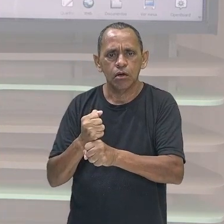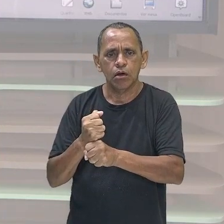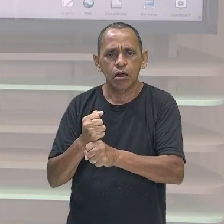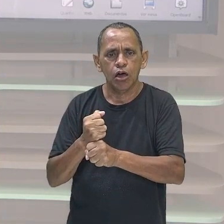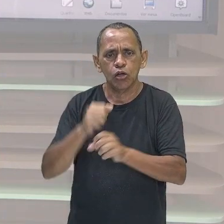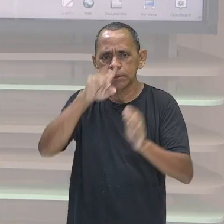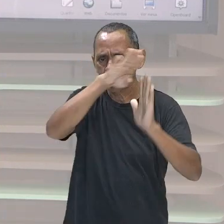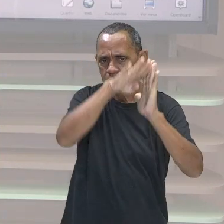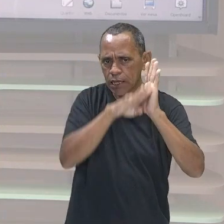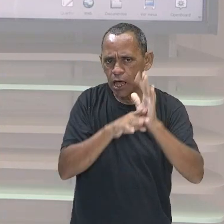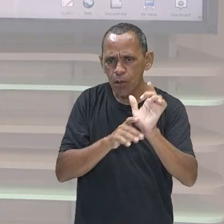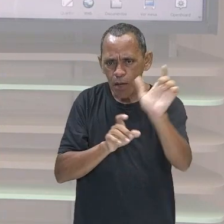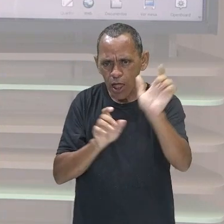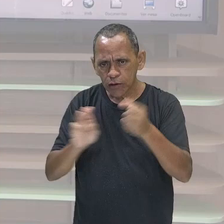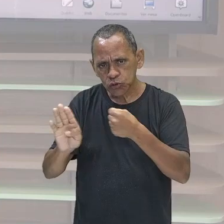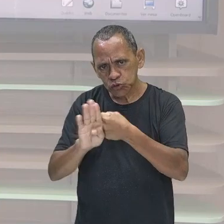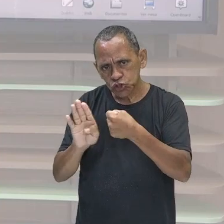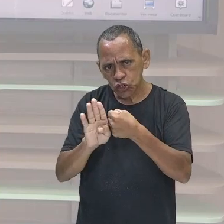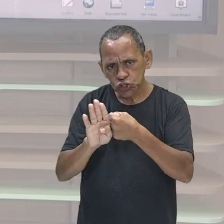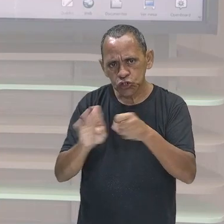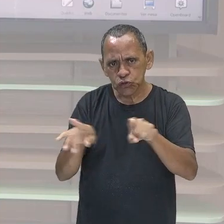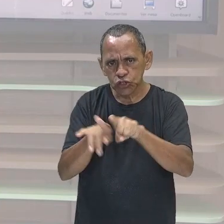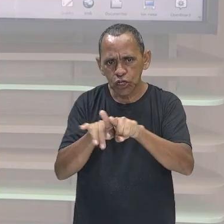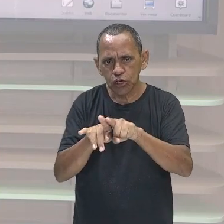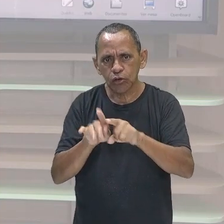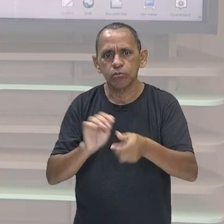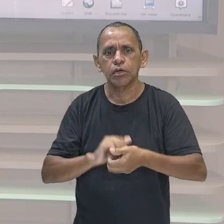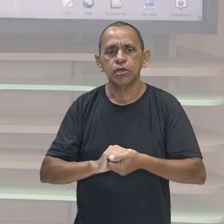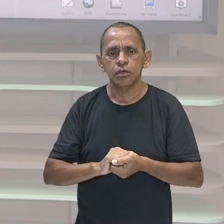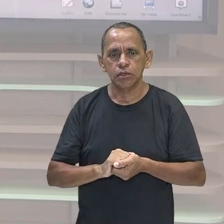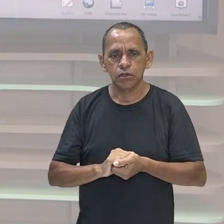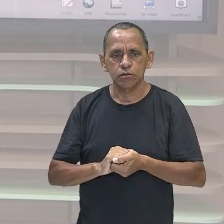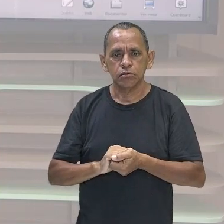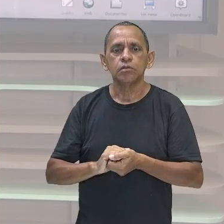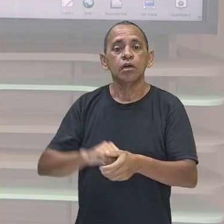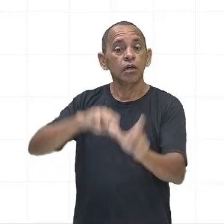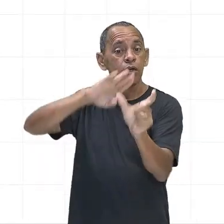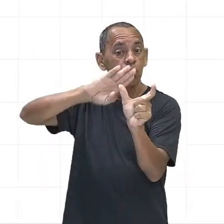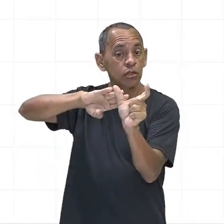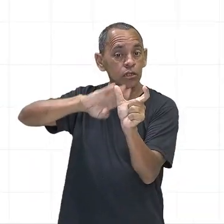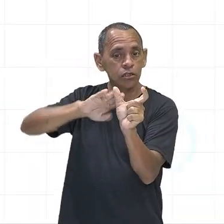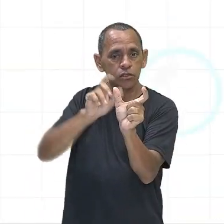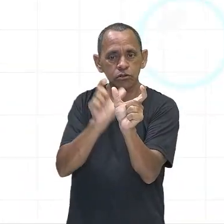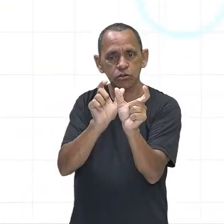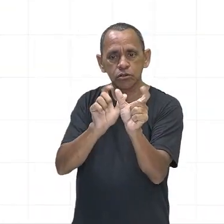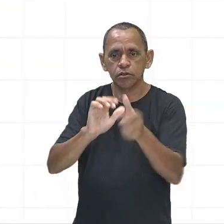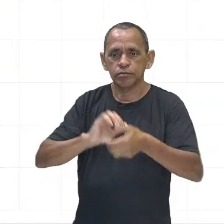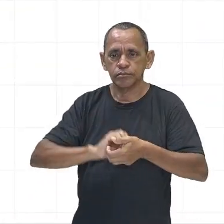de palavra substantivo e também sobre a denotação e conotação, tá?